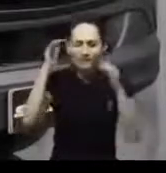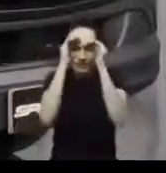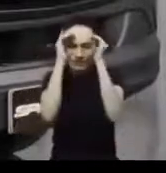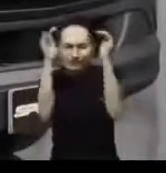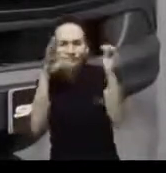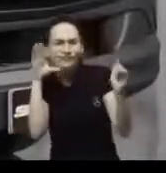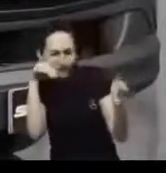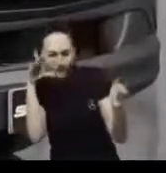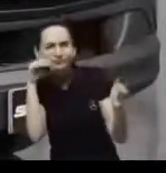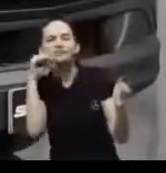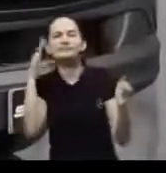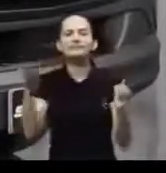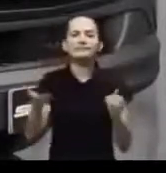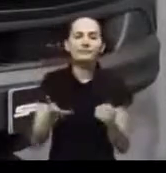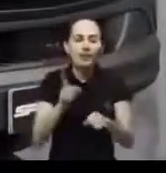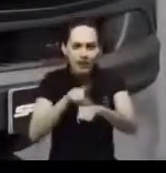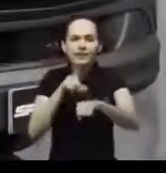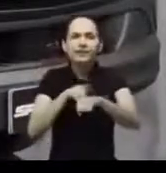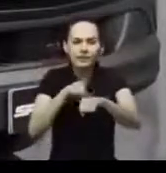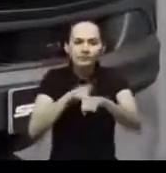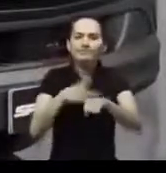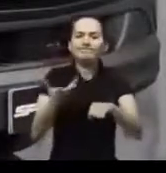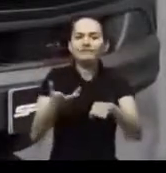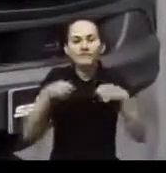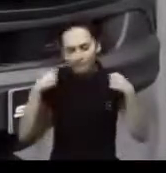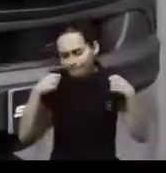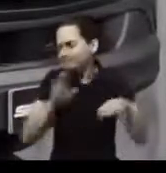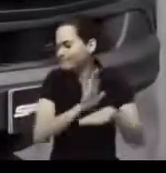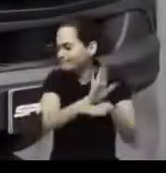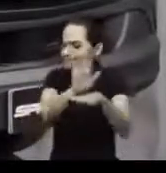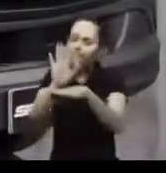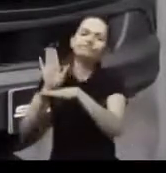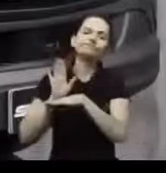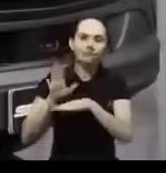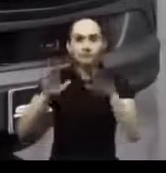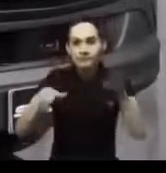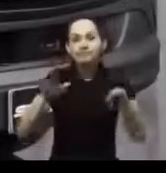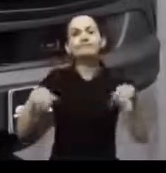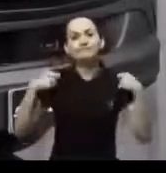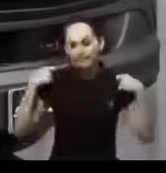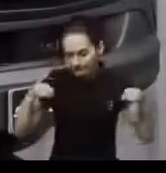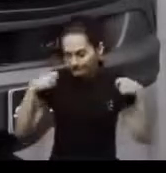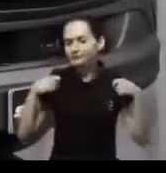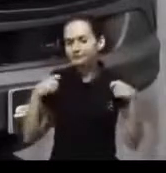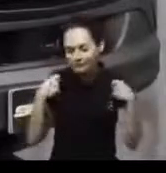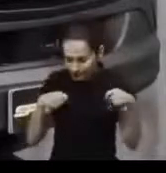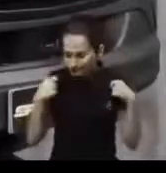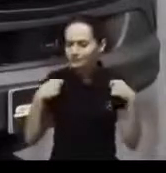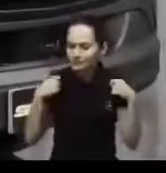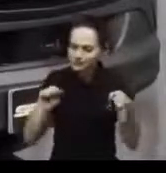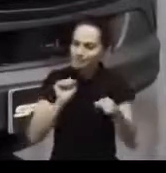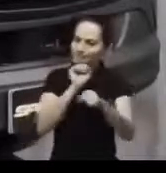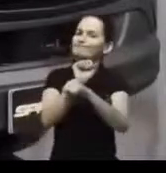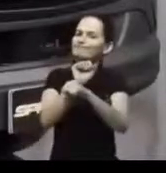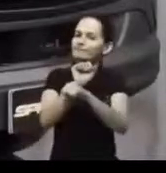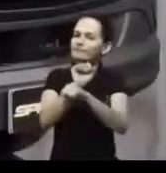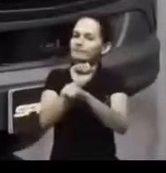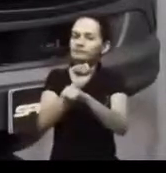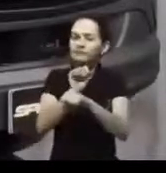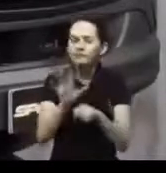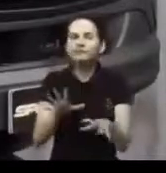respeita o colaborador e o momento que o colaborador passa e que às vezes é preciso passar a gente precisa dar um dá uma pausa